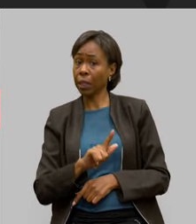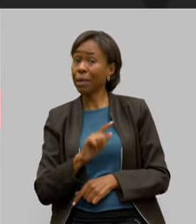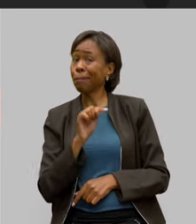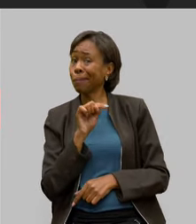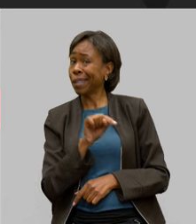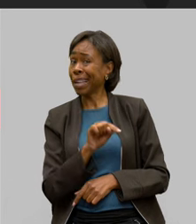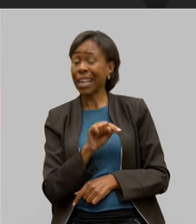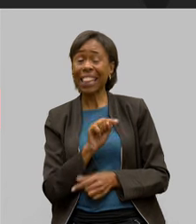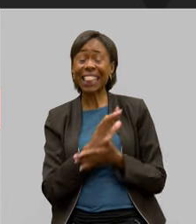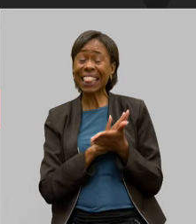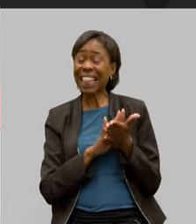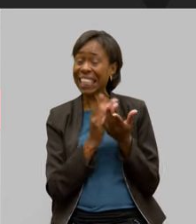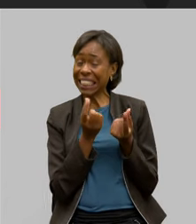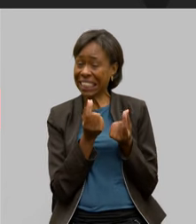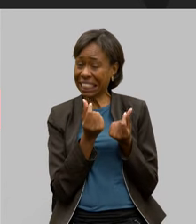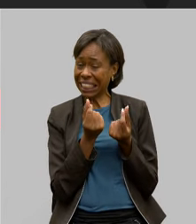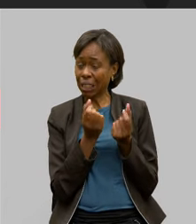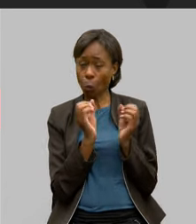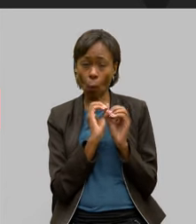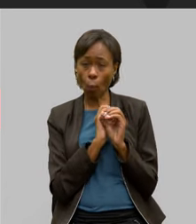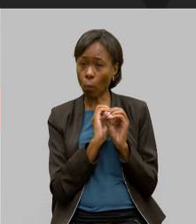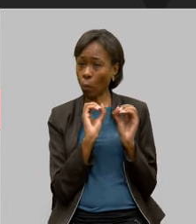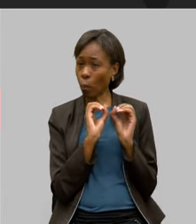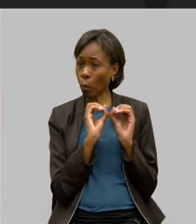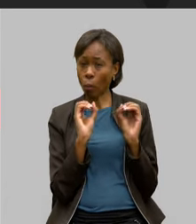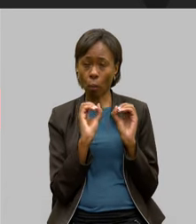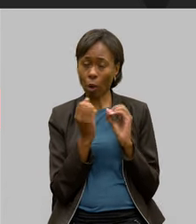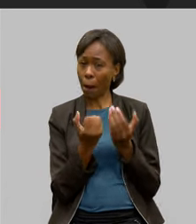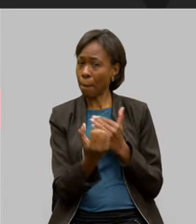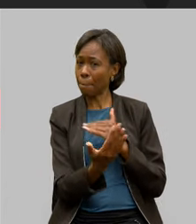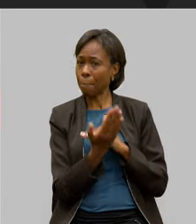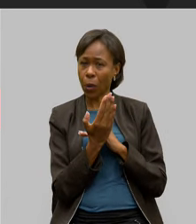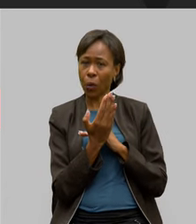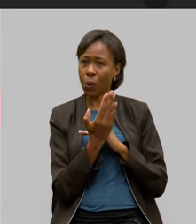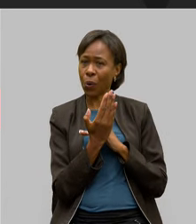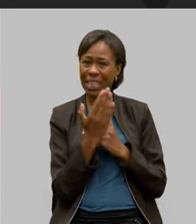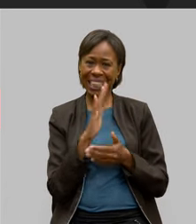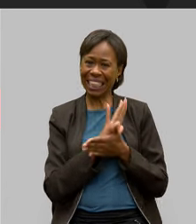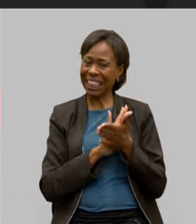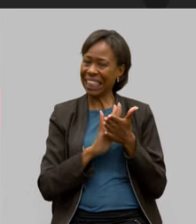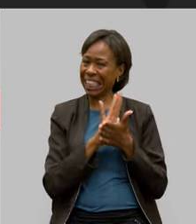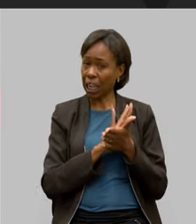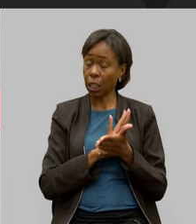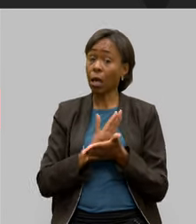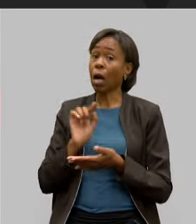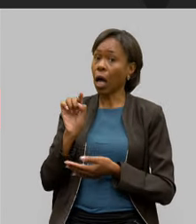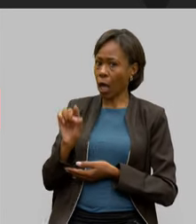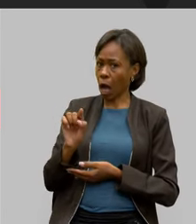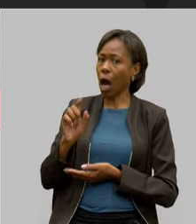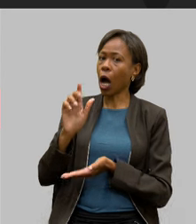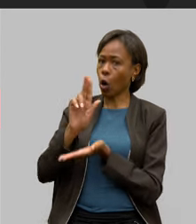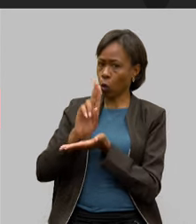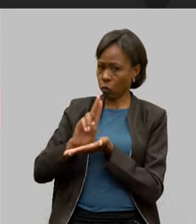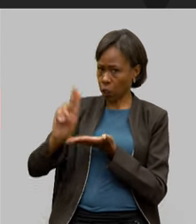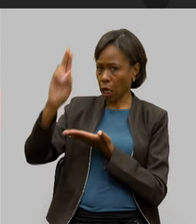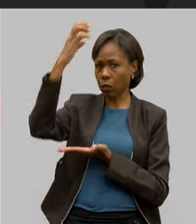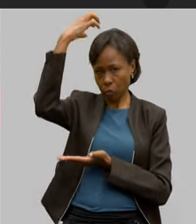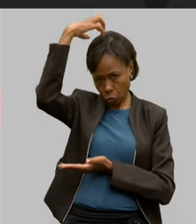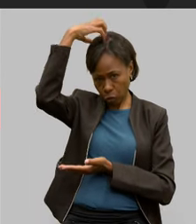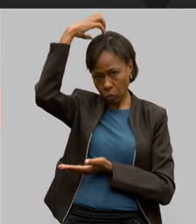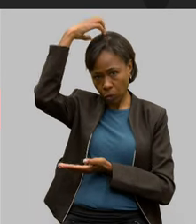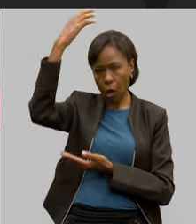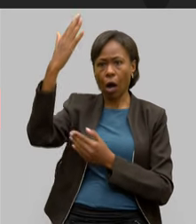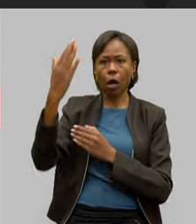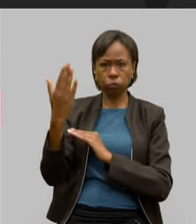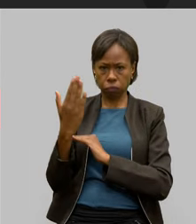minhas pesquisas então eu não tive apoio nenhum graças à minha universidade a Universidade Federal de São João de Rei a diretoria e tudo